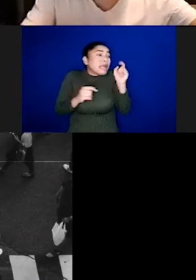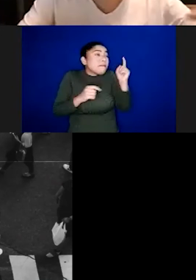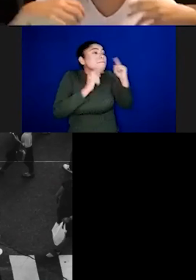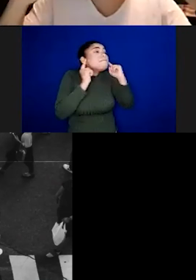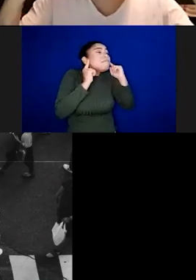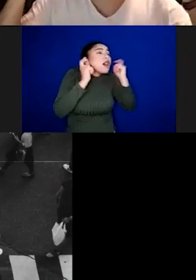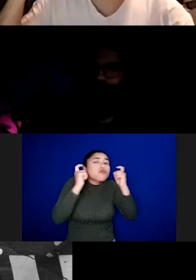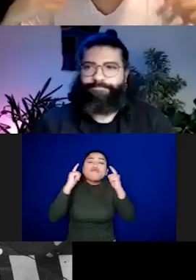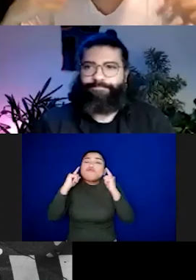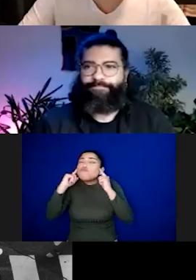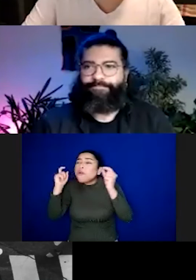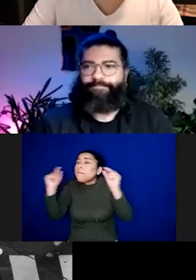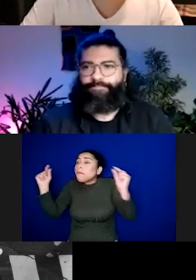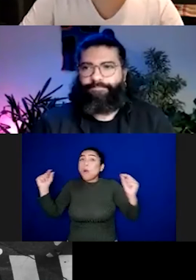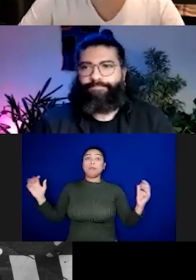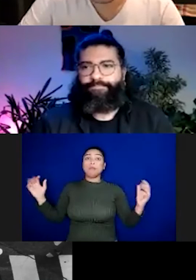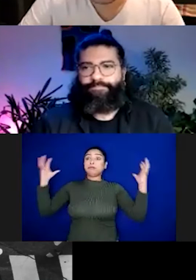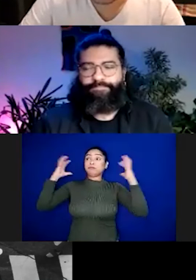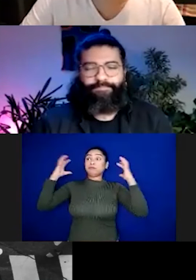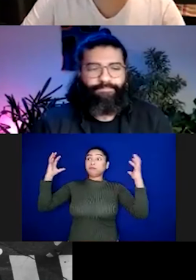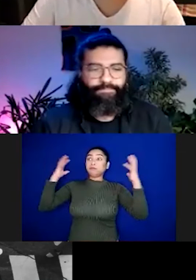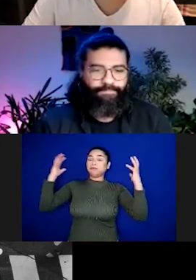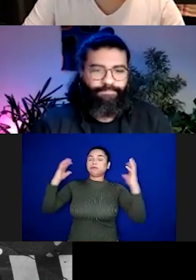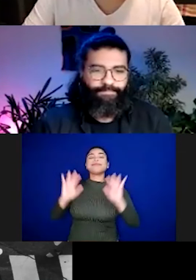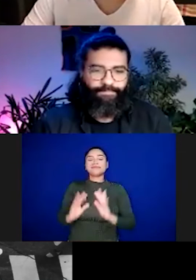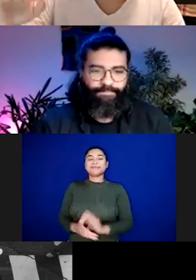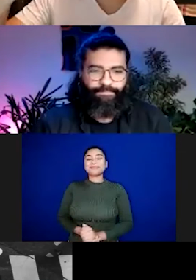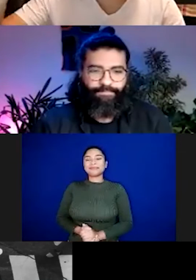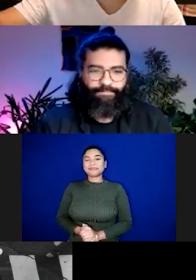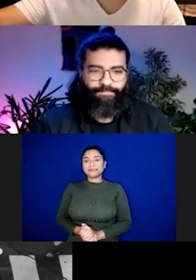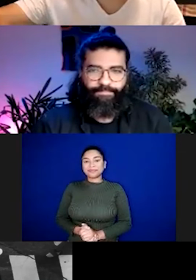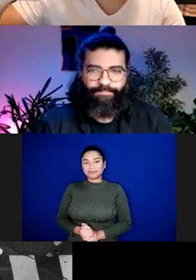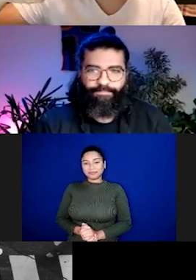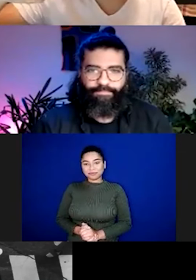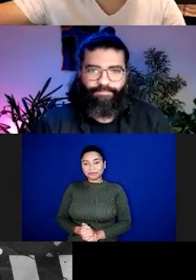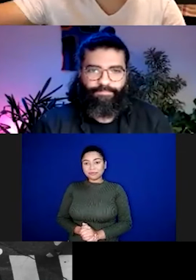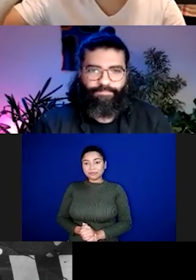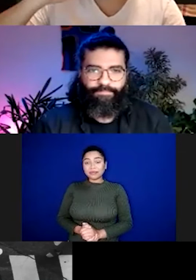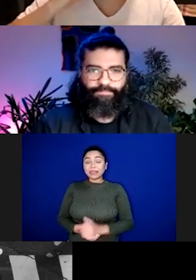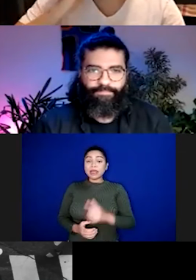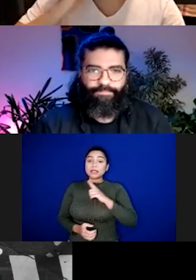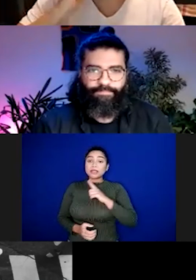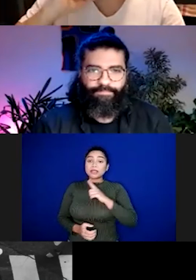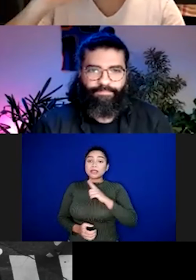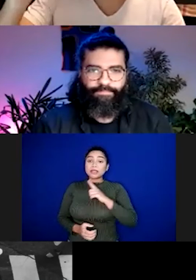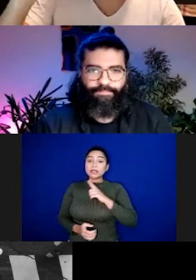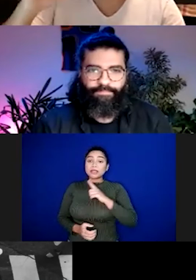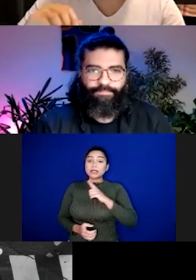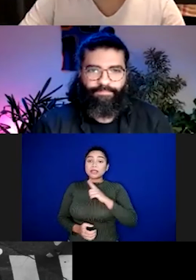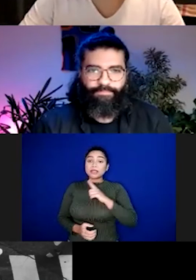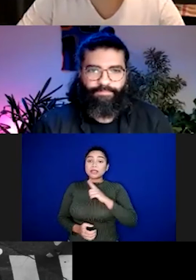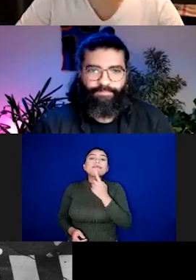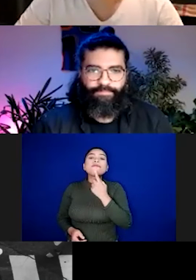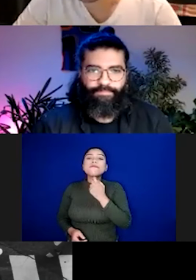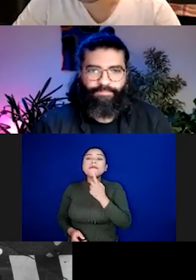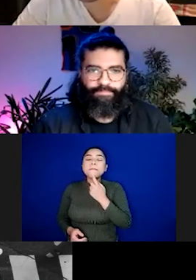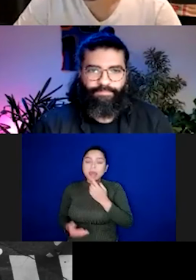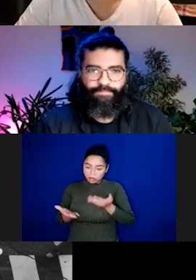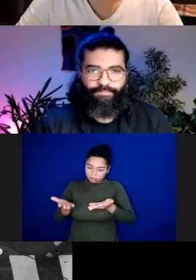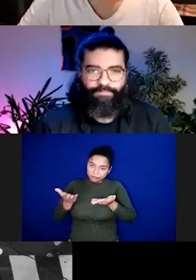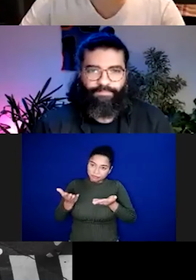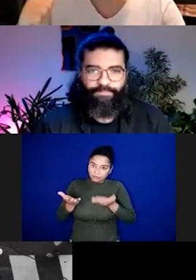na sala no outro quarto bem o som para mim aqui tenho o microfone aqui colorido microfone vermelha que tá bem na minha frente